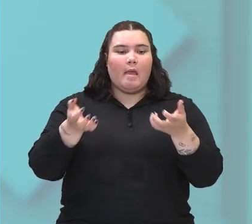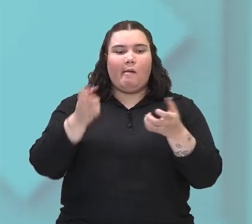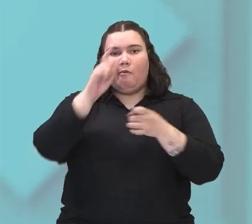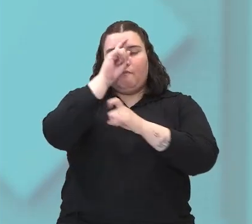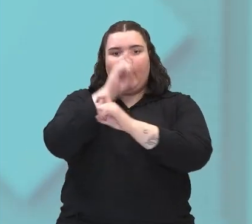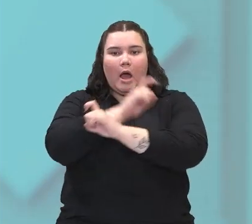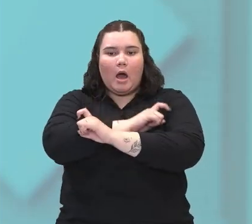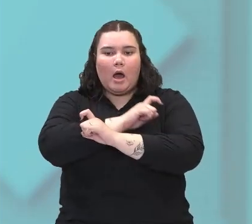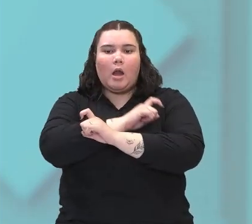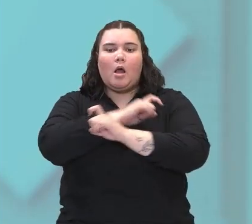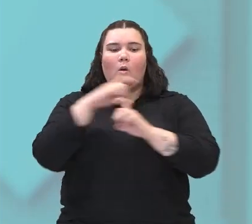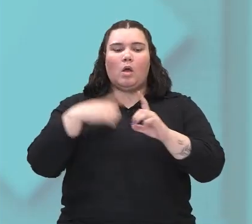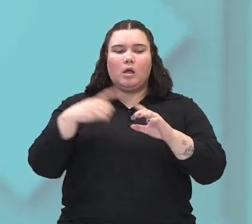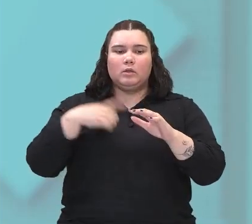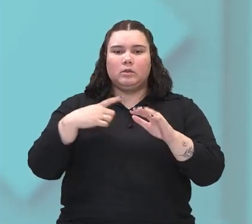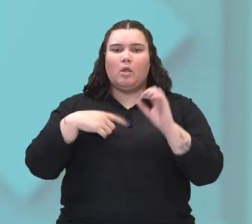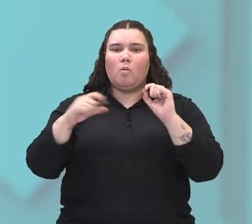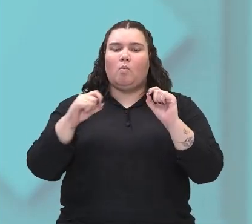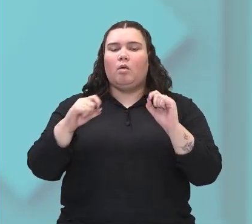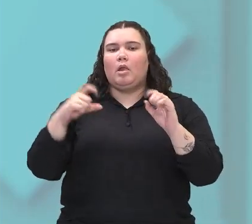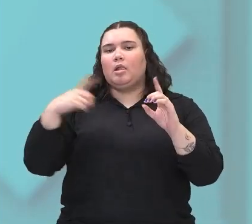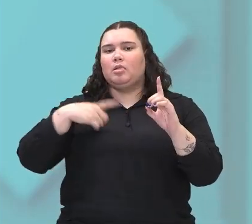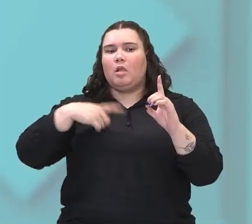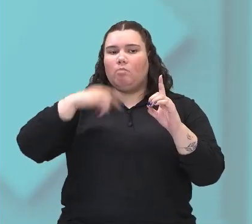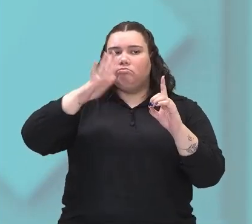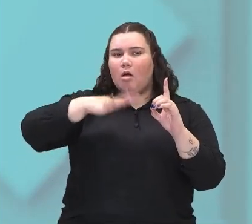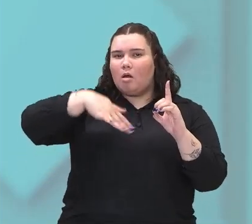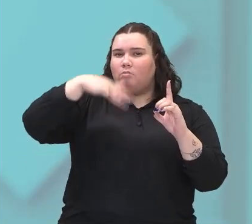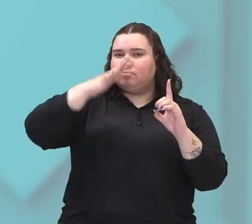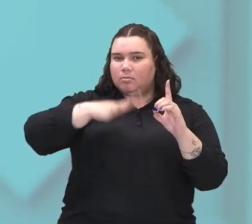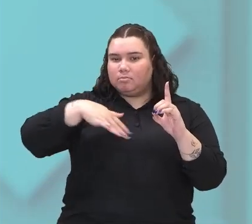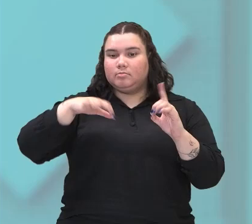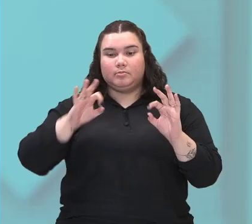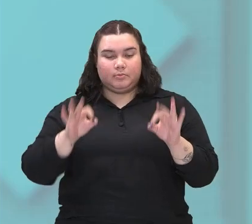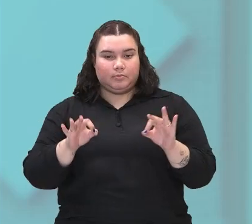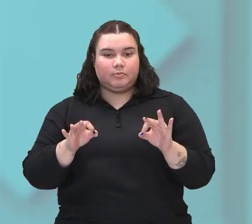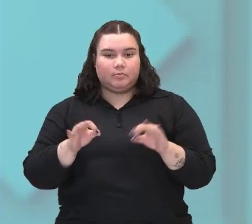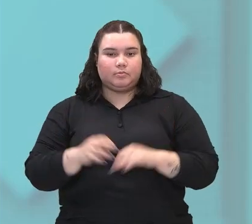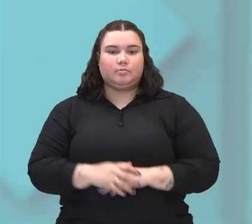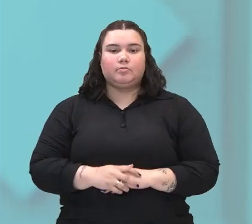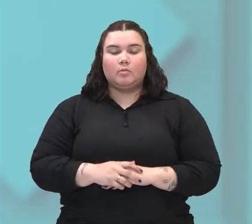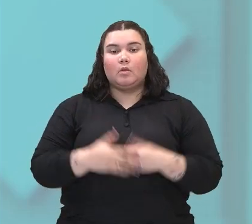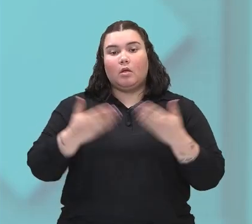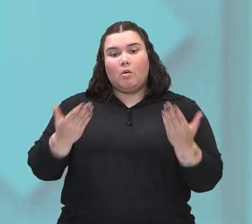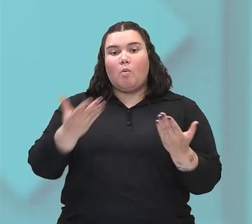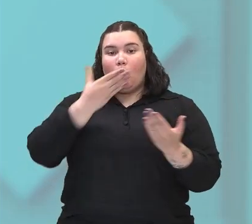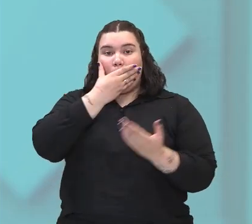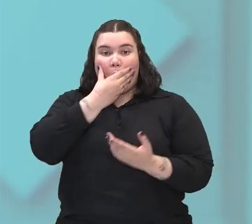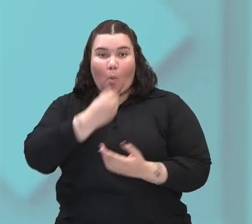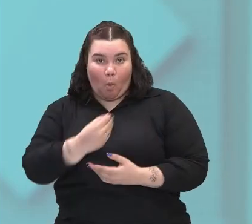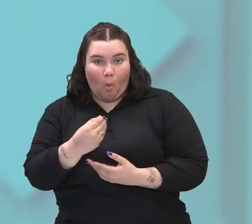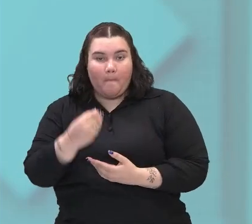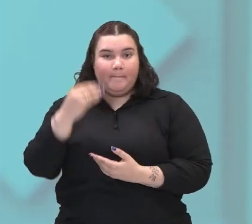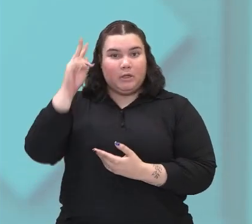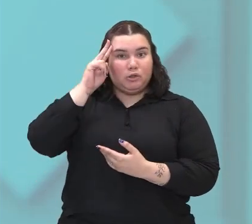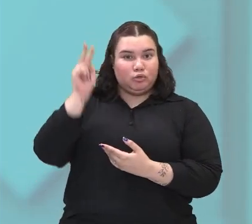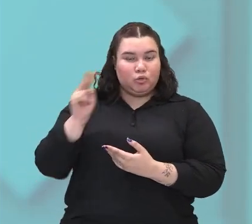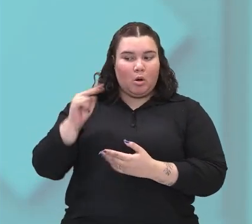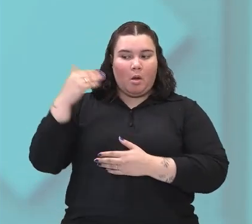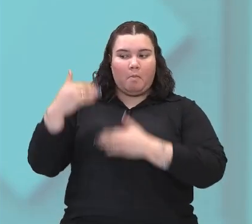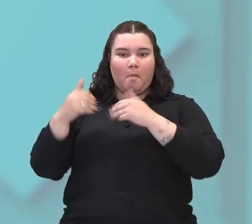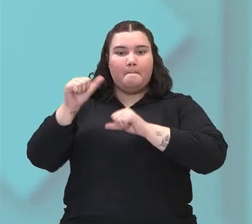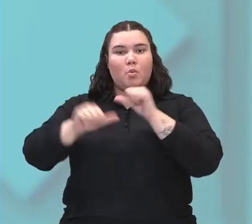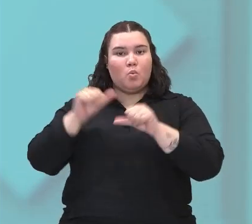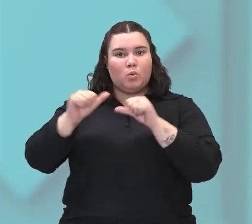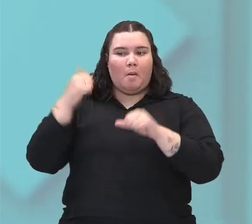Faraó e a arte ela foi passando por um processo de transformação porque o homem Ele foi se transformando com o passar do tempo e a gente chegar por exemplo